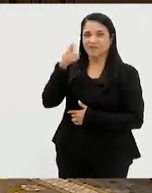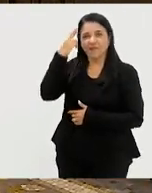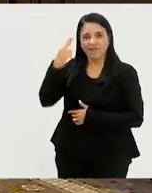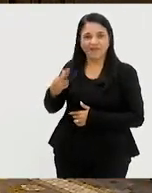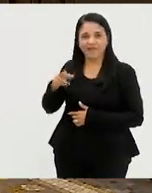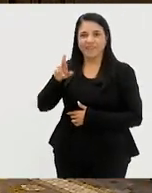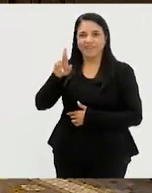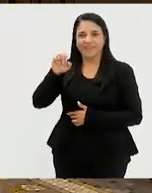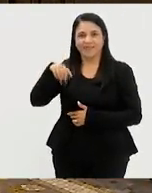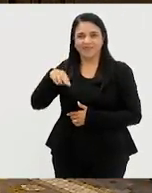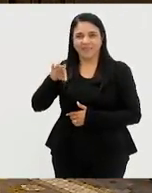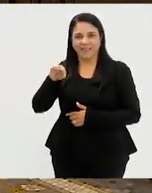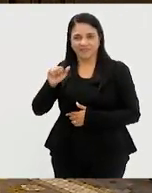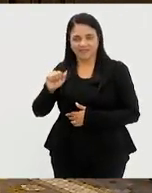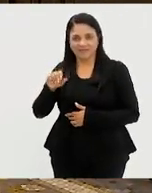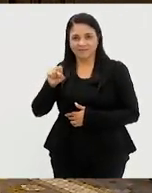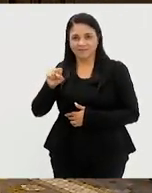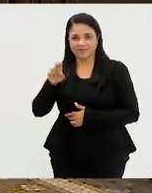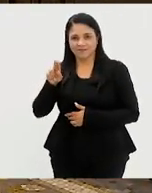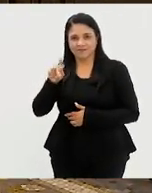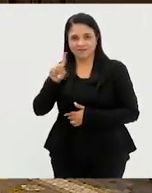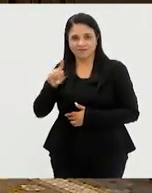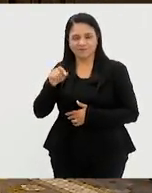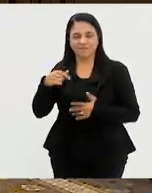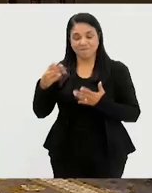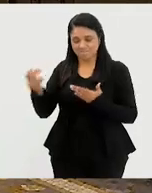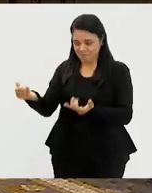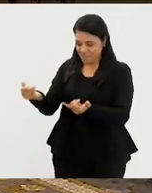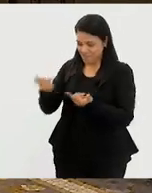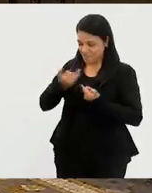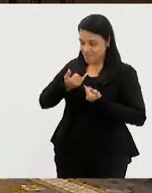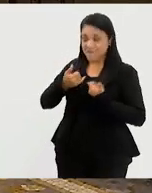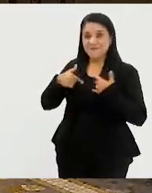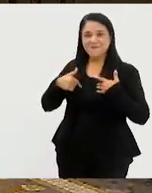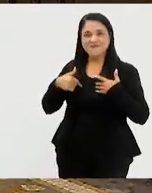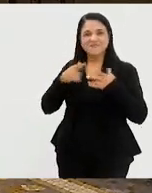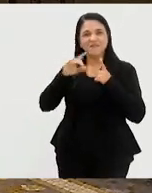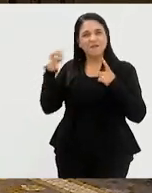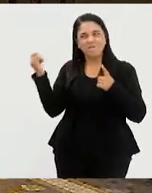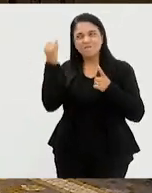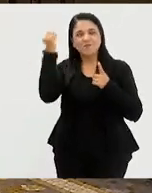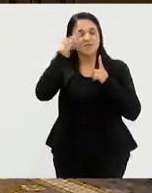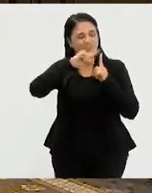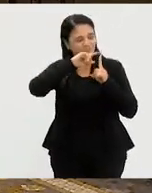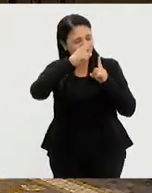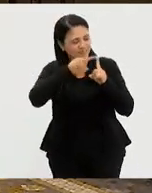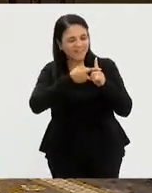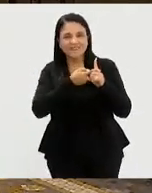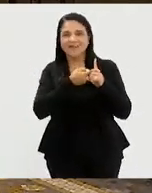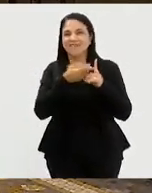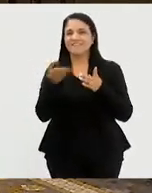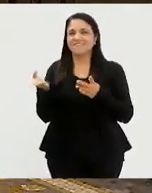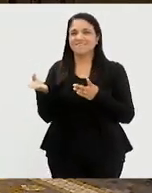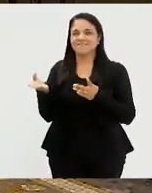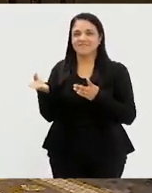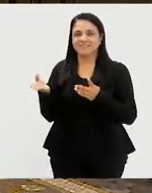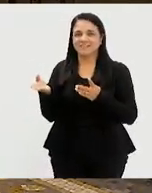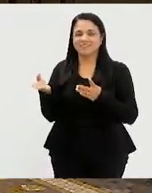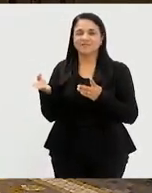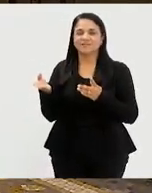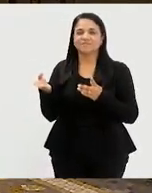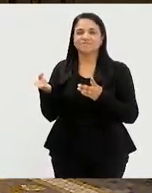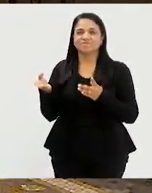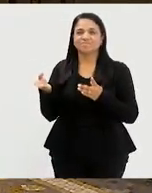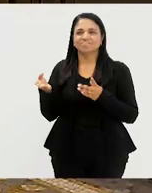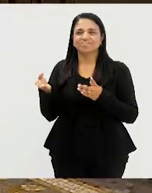essa notícia super alegre super importante que ela tá grávida e que essa gravidez